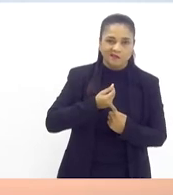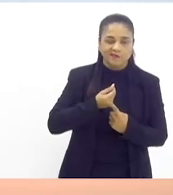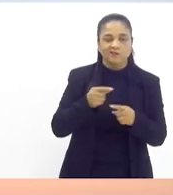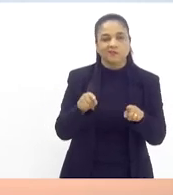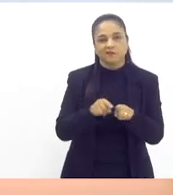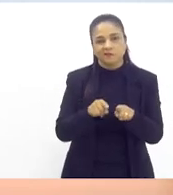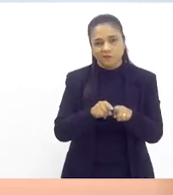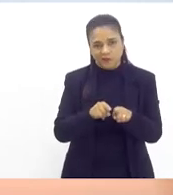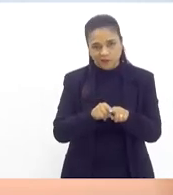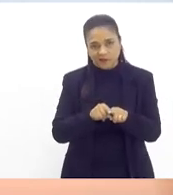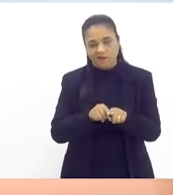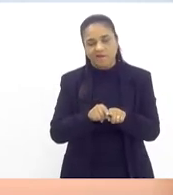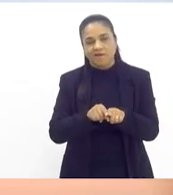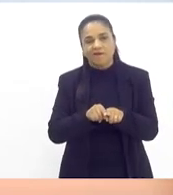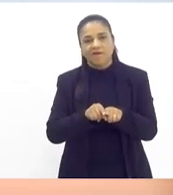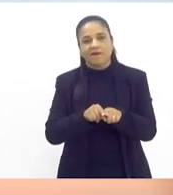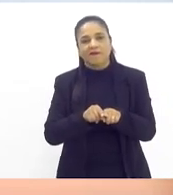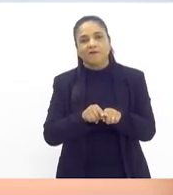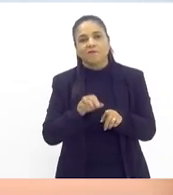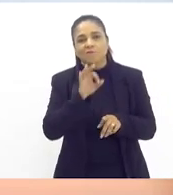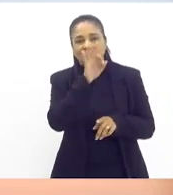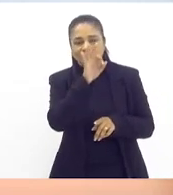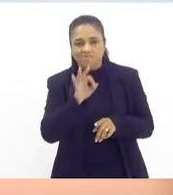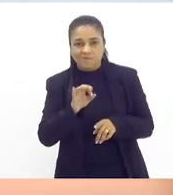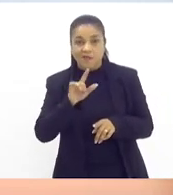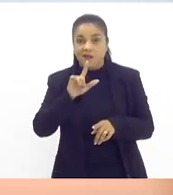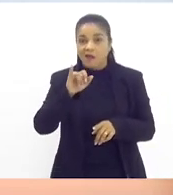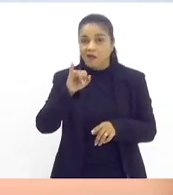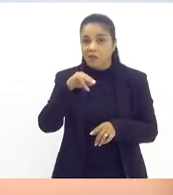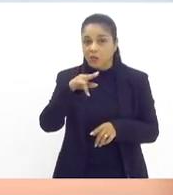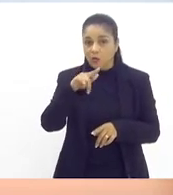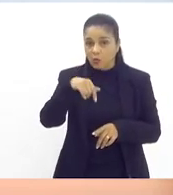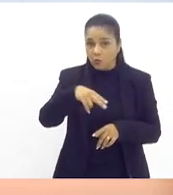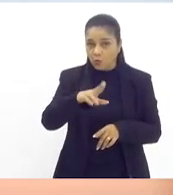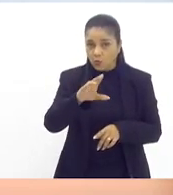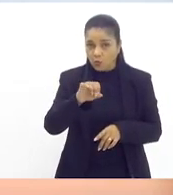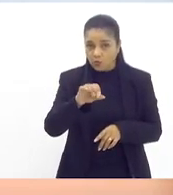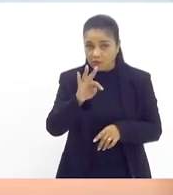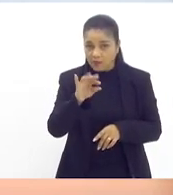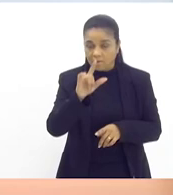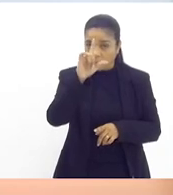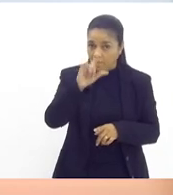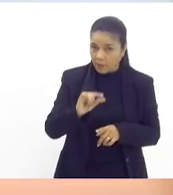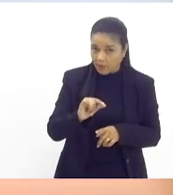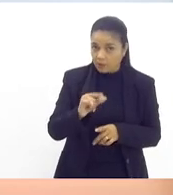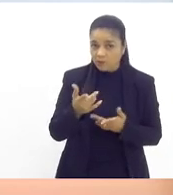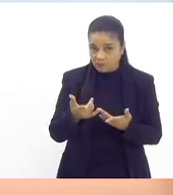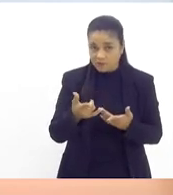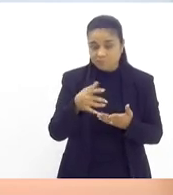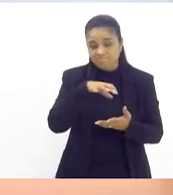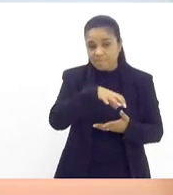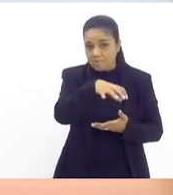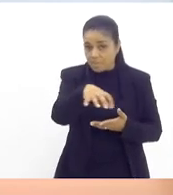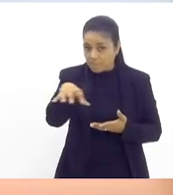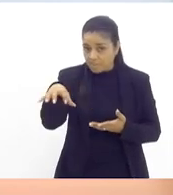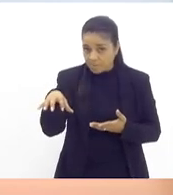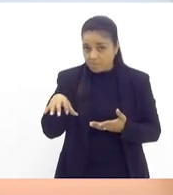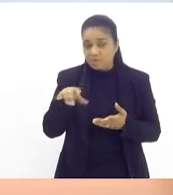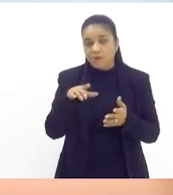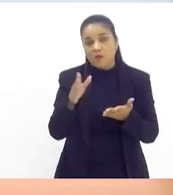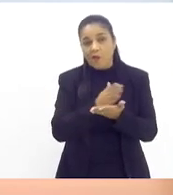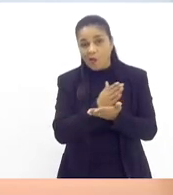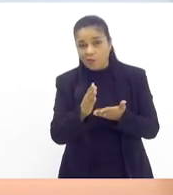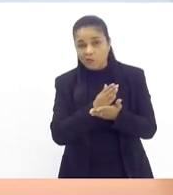categoria de ter uma alíquota reduzida. Então, são aqueles setores, embora o ideal seja ter o mínimo